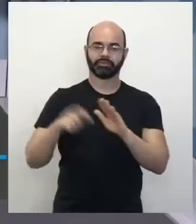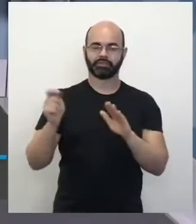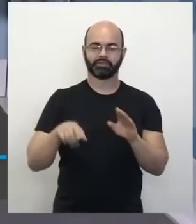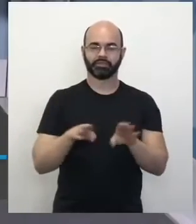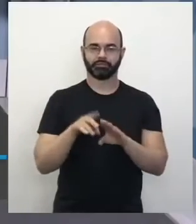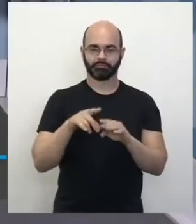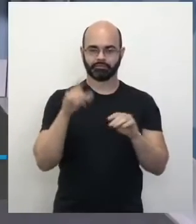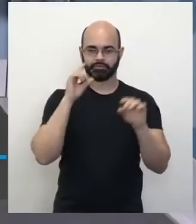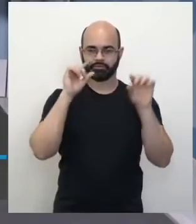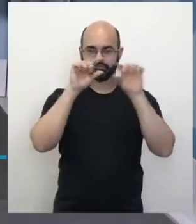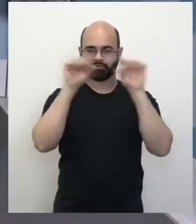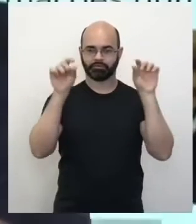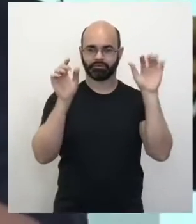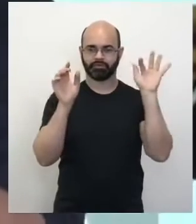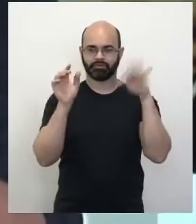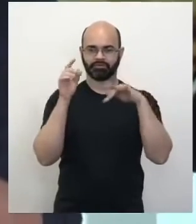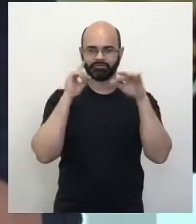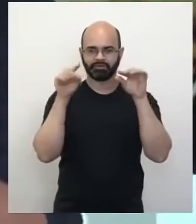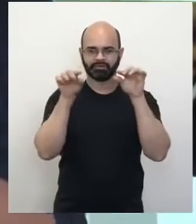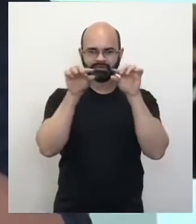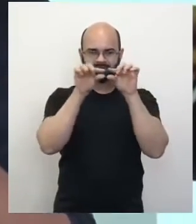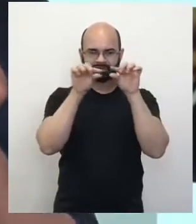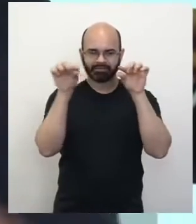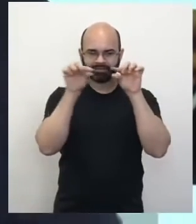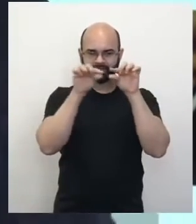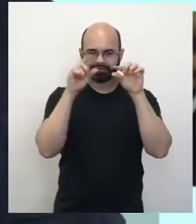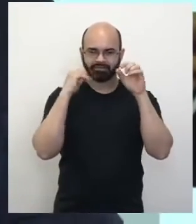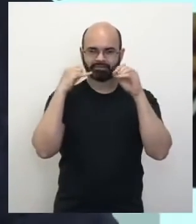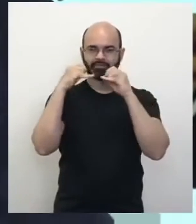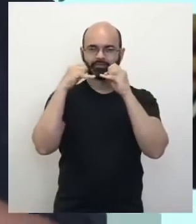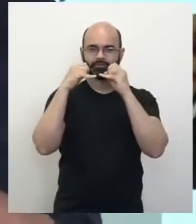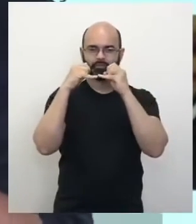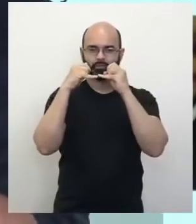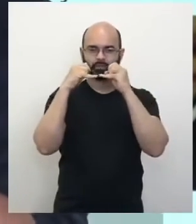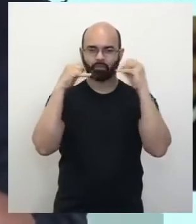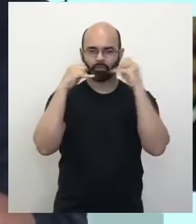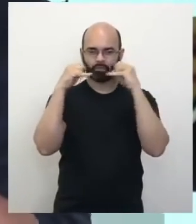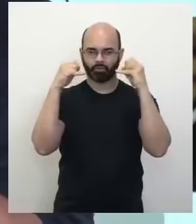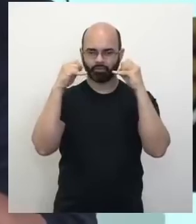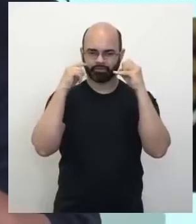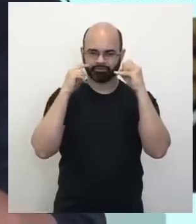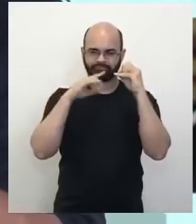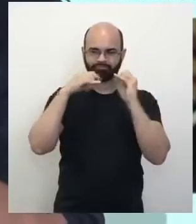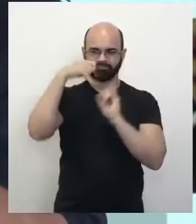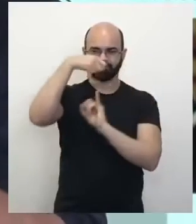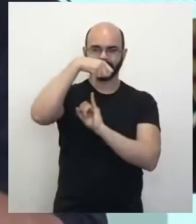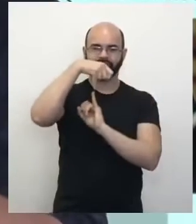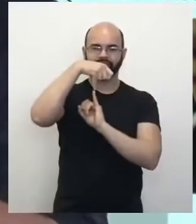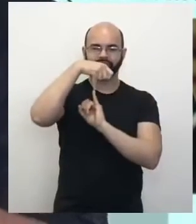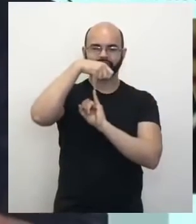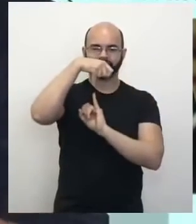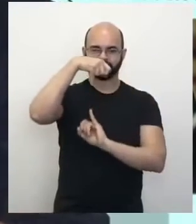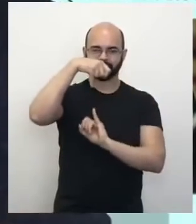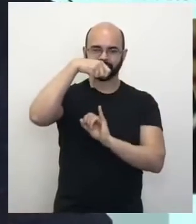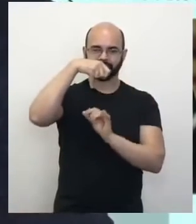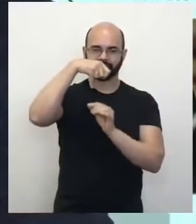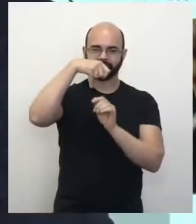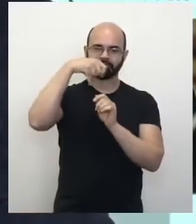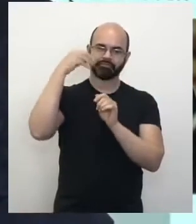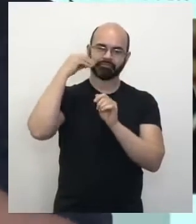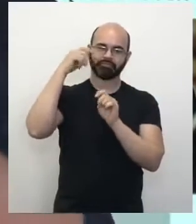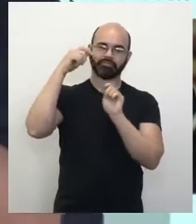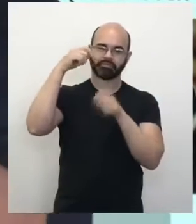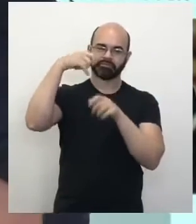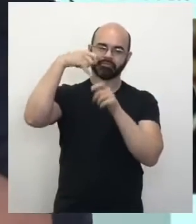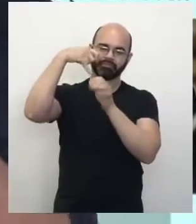ó? Tem um aramezinho aqui, bem no finzinho, ó, tá vendo? Você encaixa ele aqui, ó, e deixa o aramezinho chegar até o